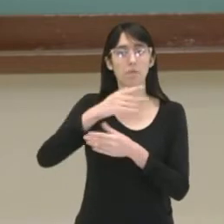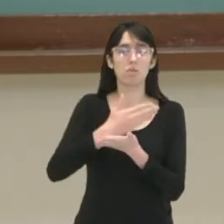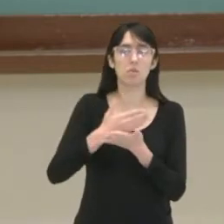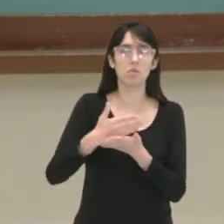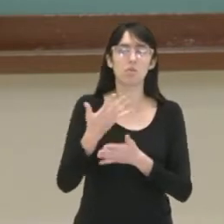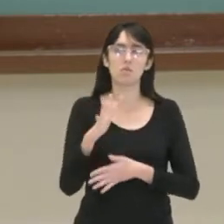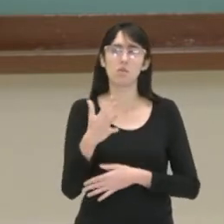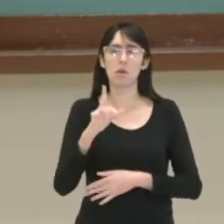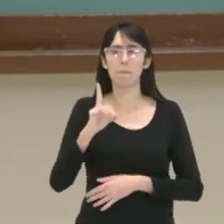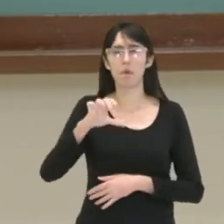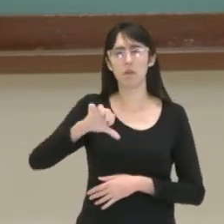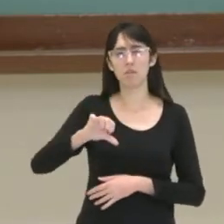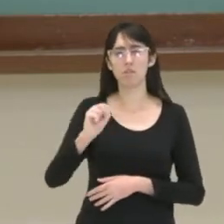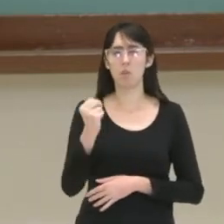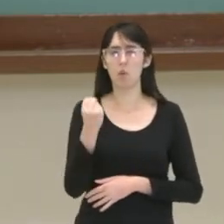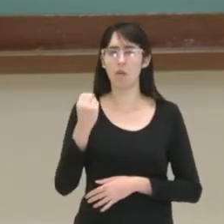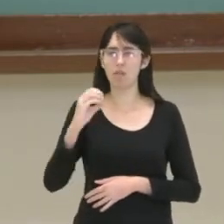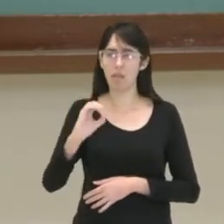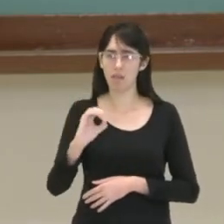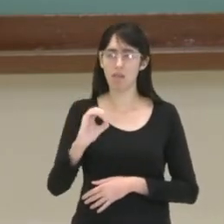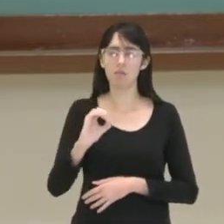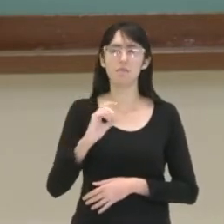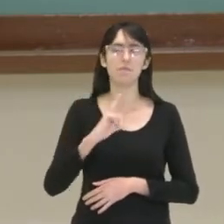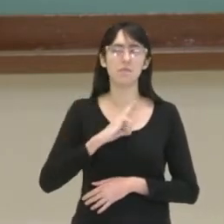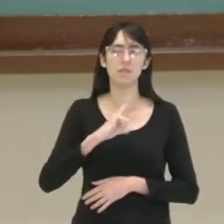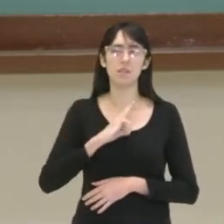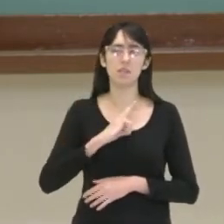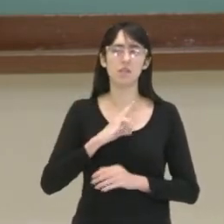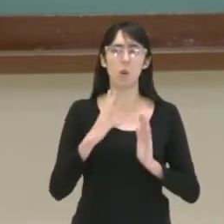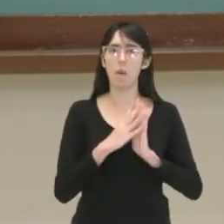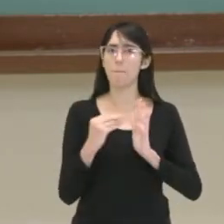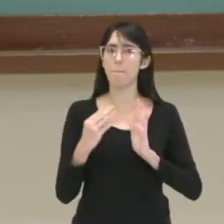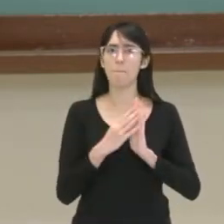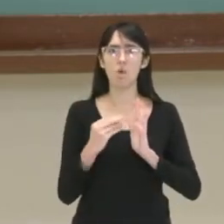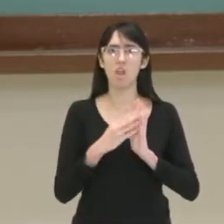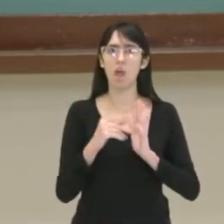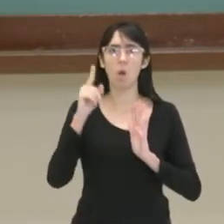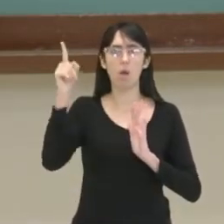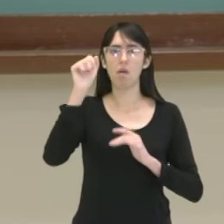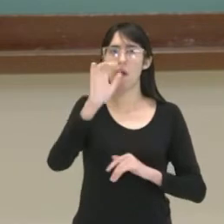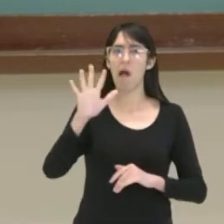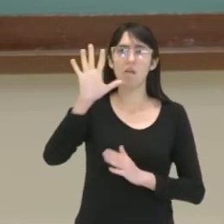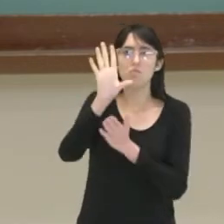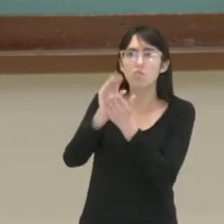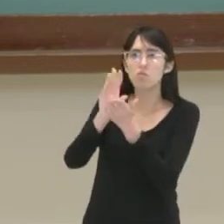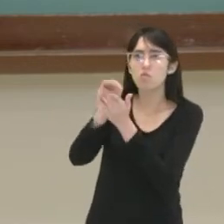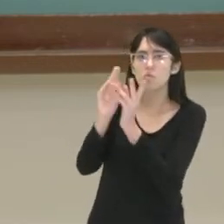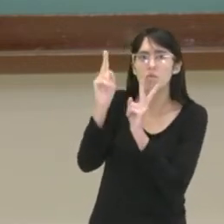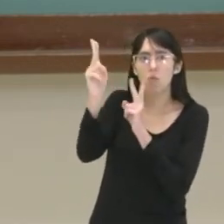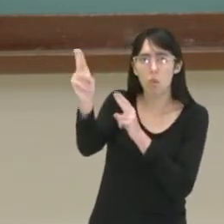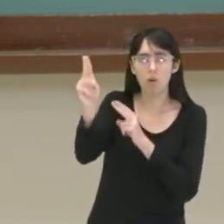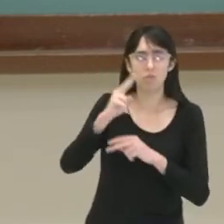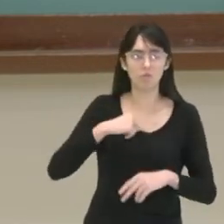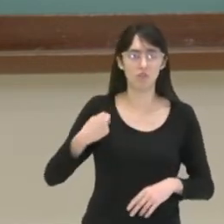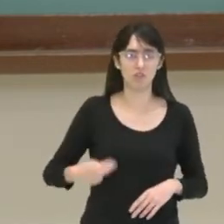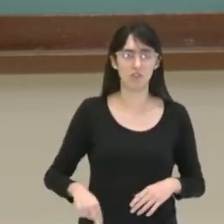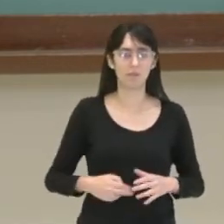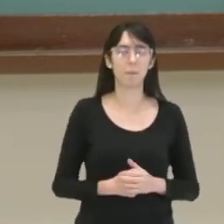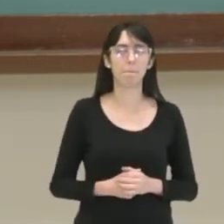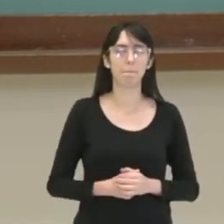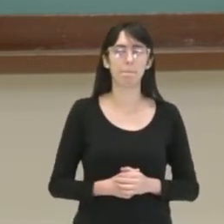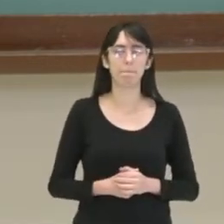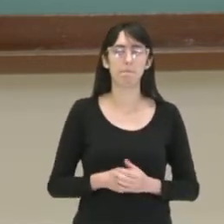de 1980 e se tornam um modelo no mundo asiático. Bem, as fases do